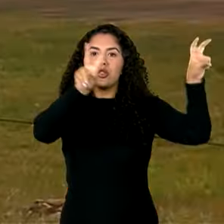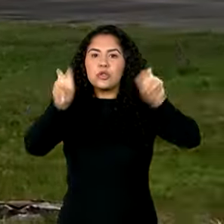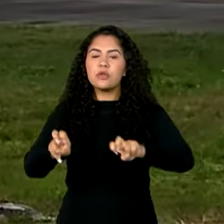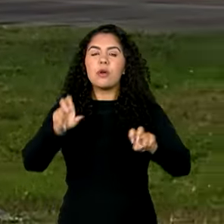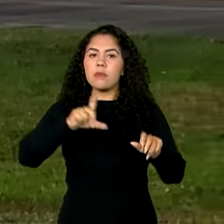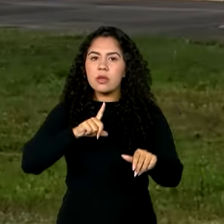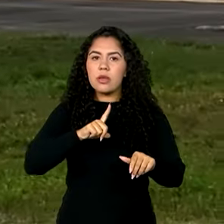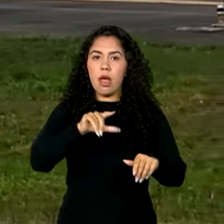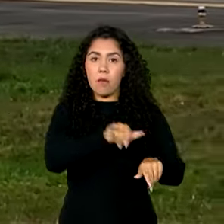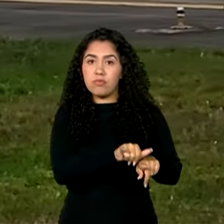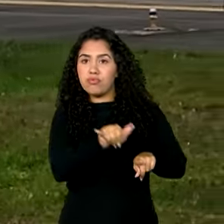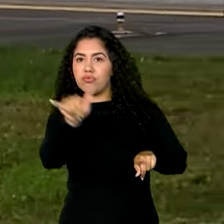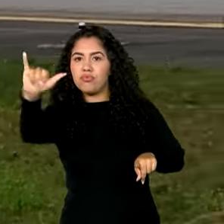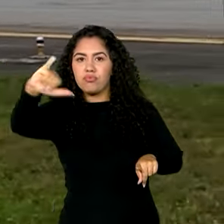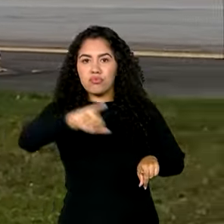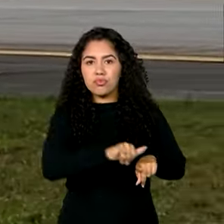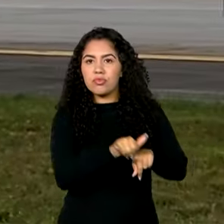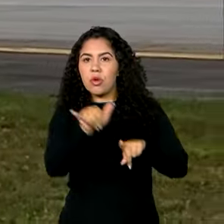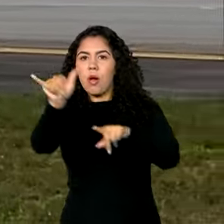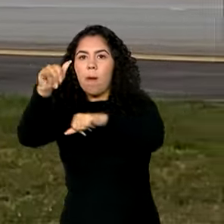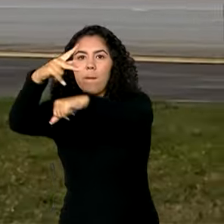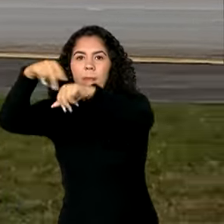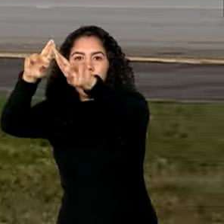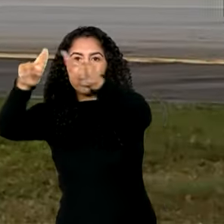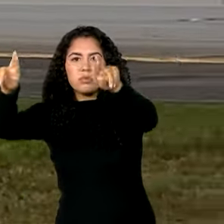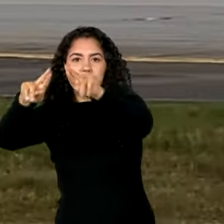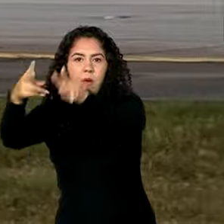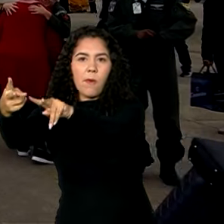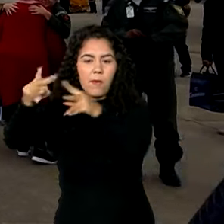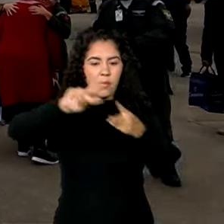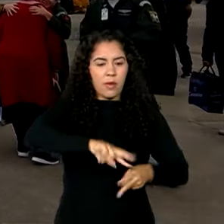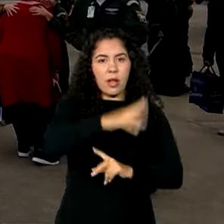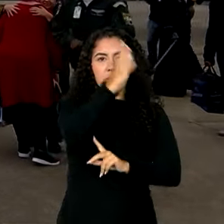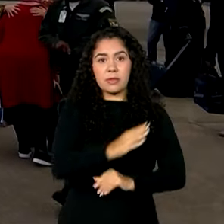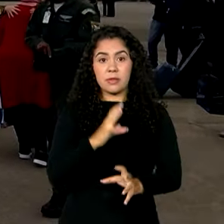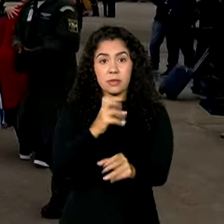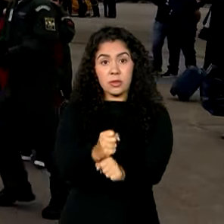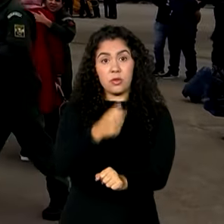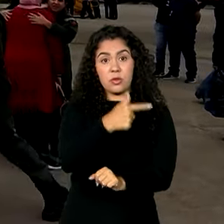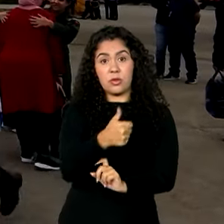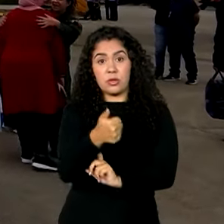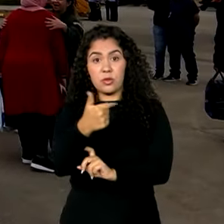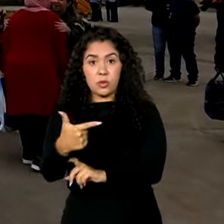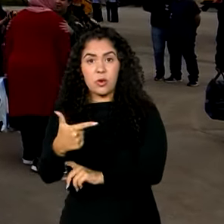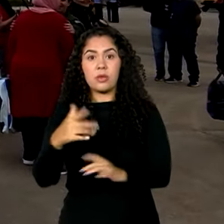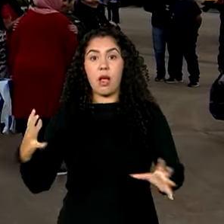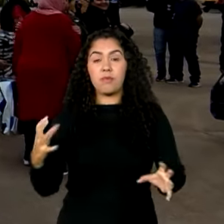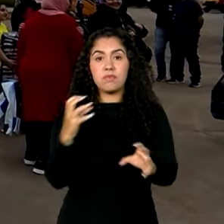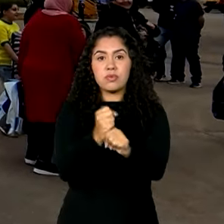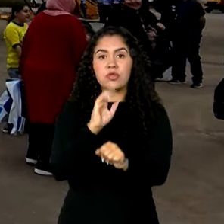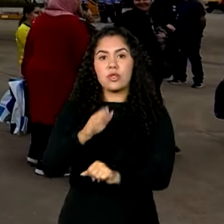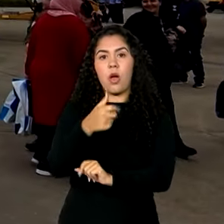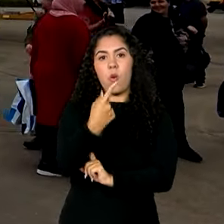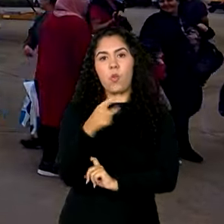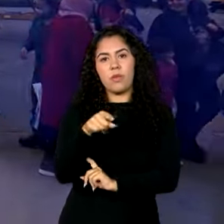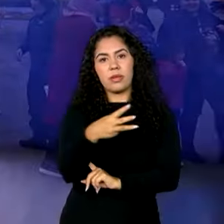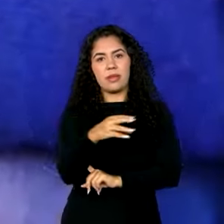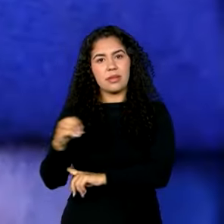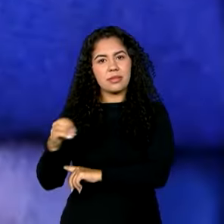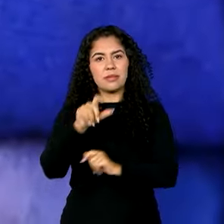ao Brasil o sexto voo com 212 passageiros. Até agora, foram resgatadas mais de 1.300